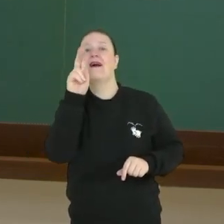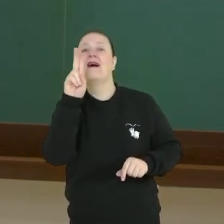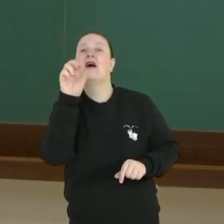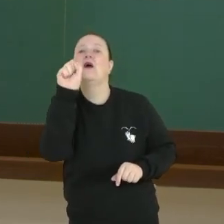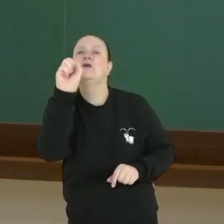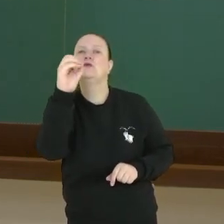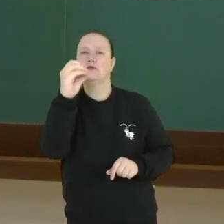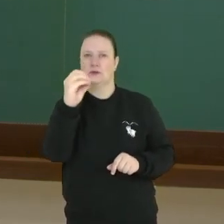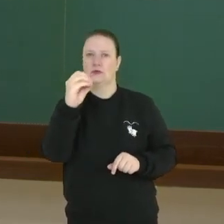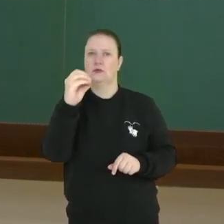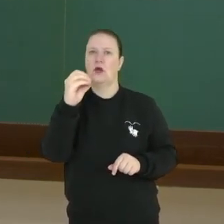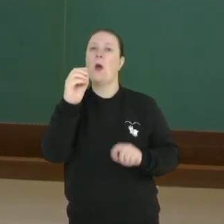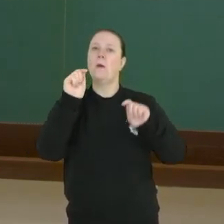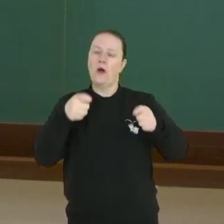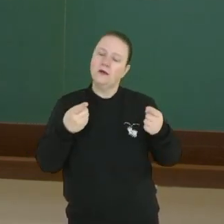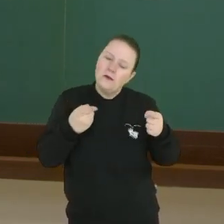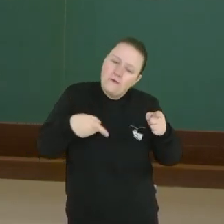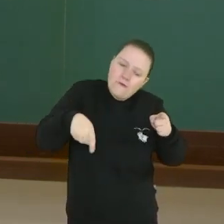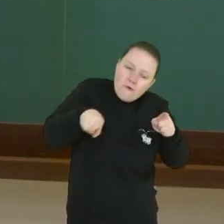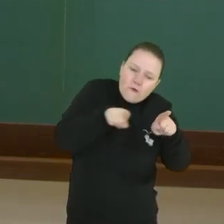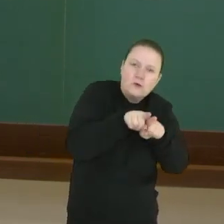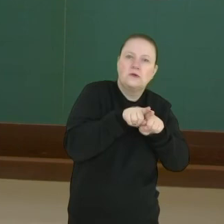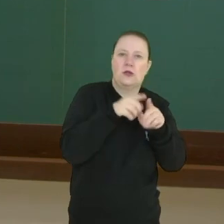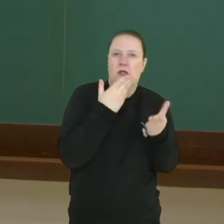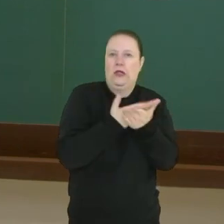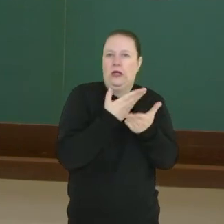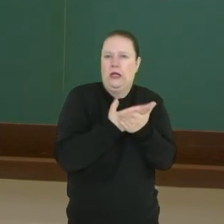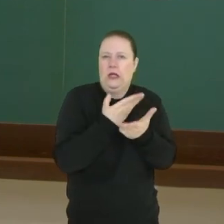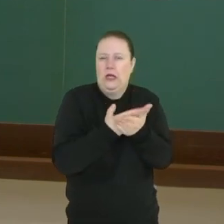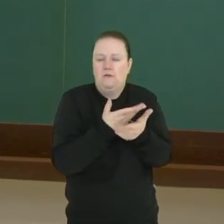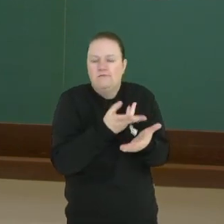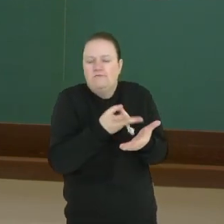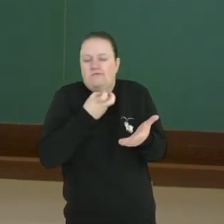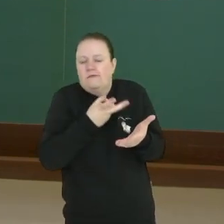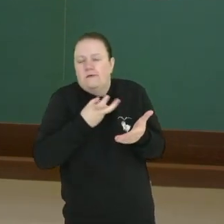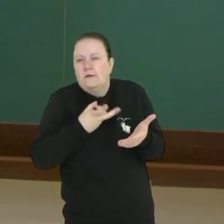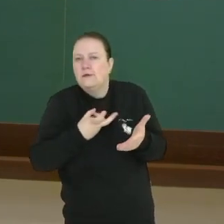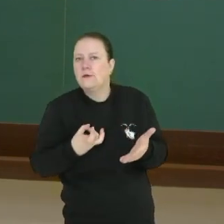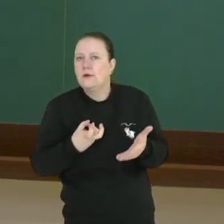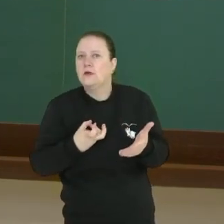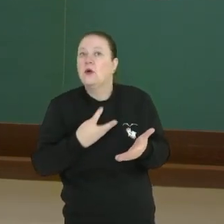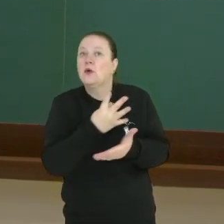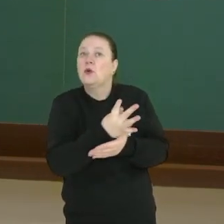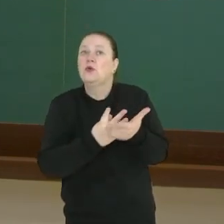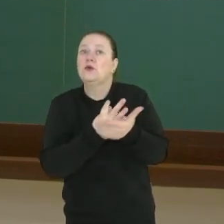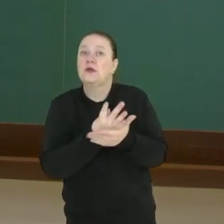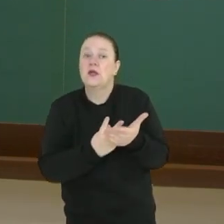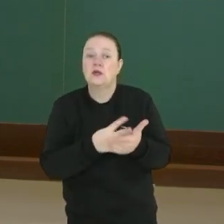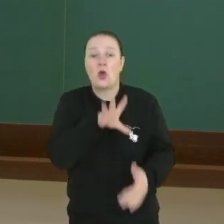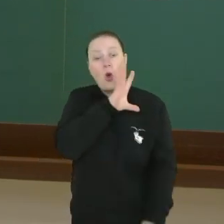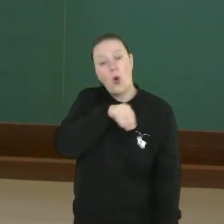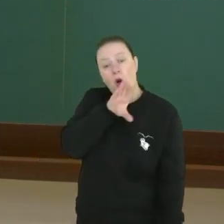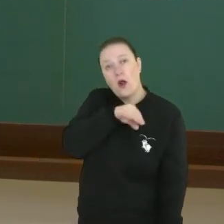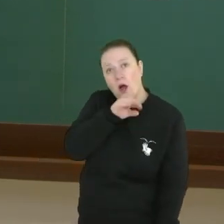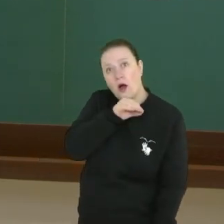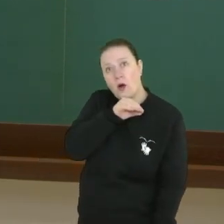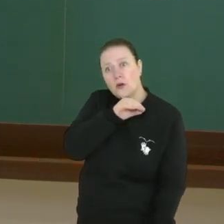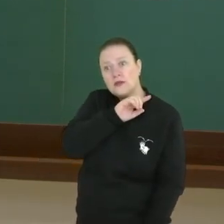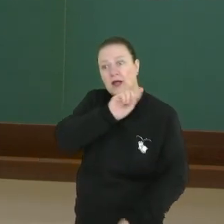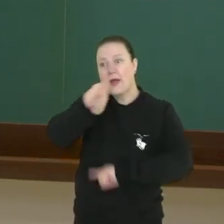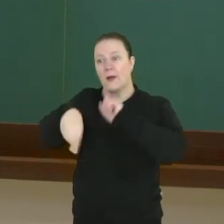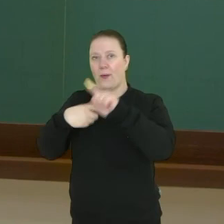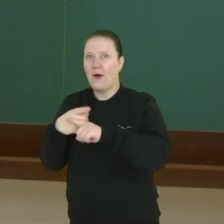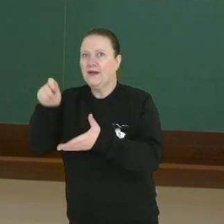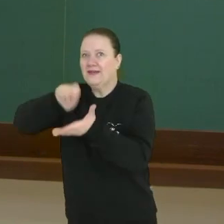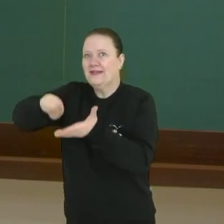observe, releia se for necessário. Então, a característica de um texto que surge do oral e passa para a forma escrita. Beleza?